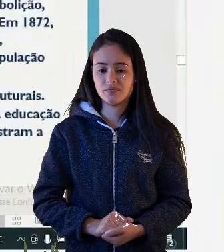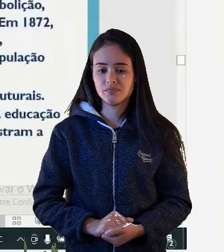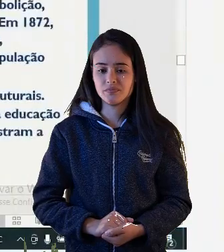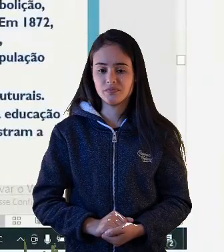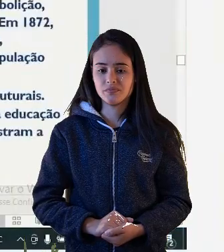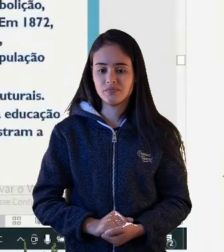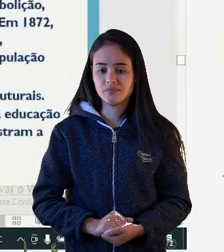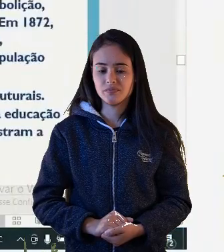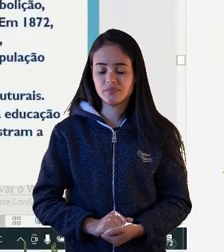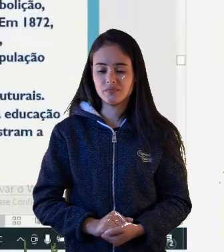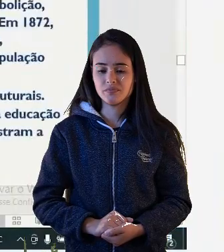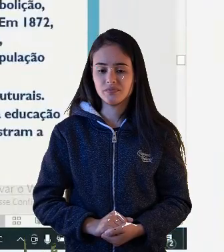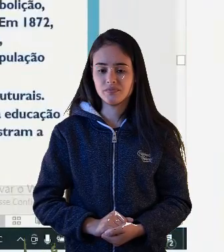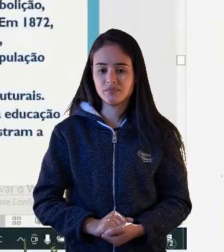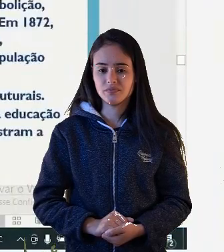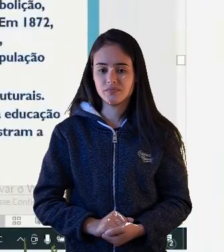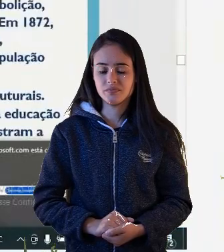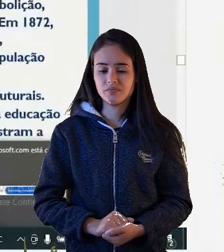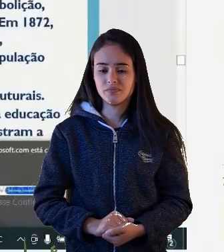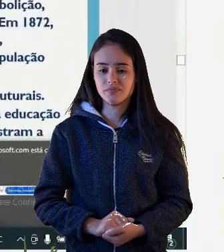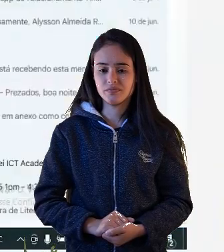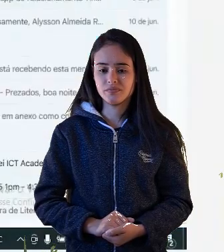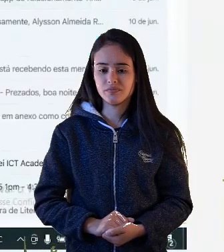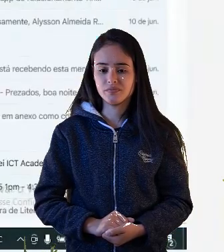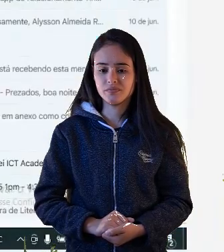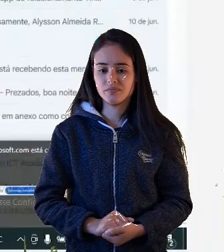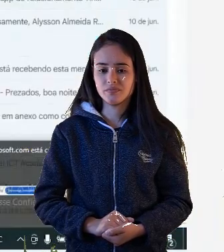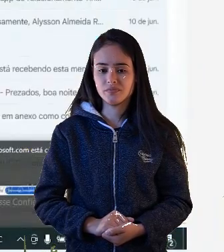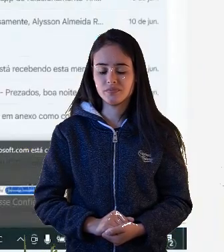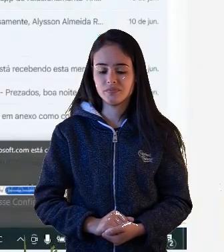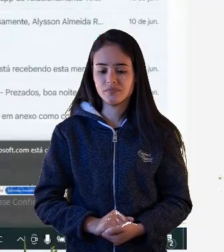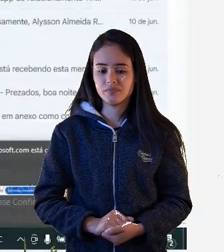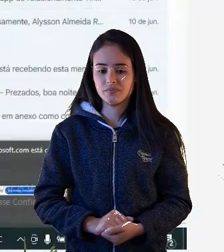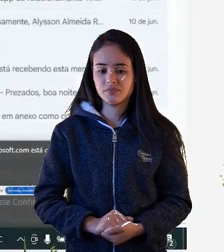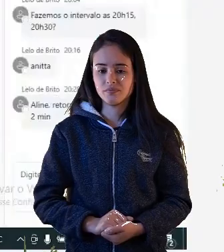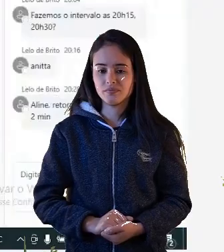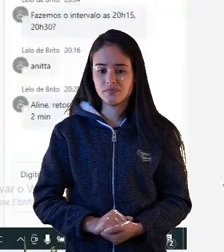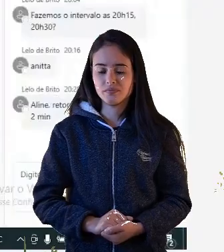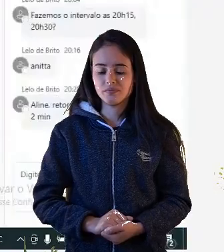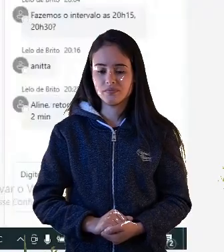para as cotas. Vou ver aqui